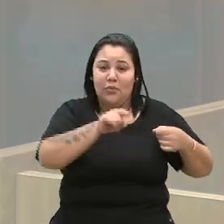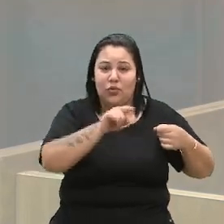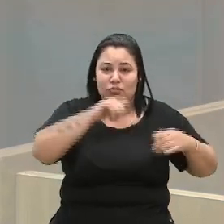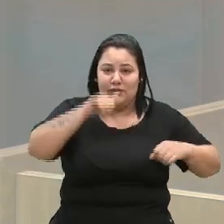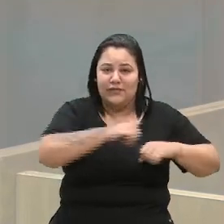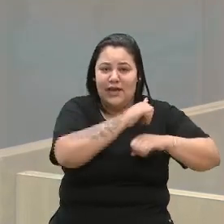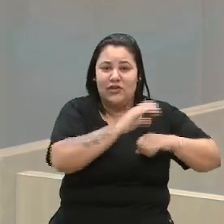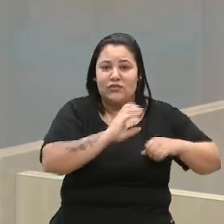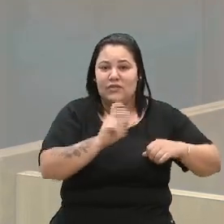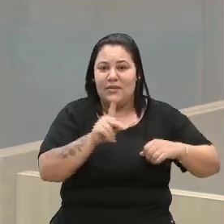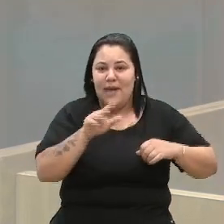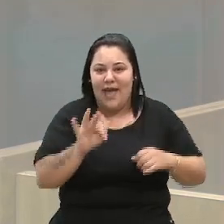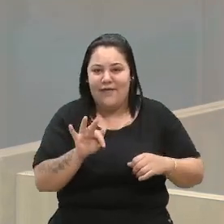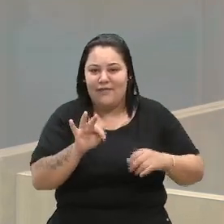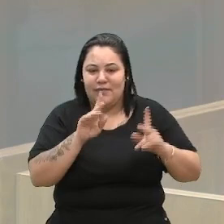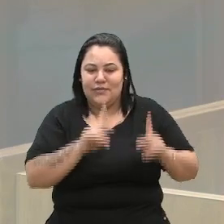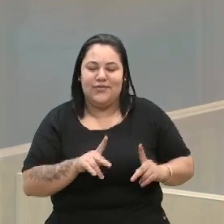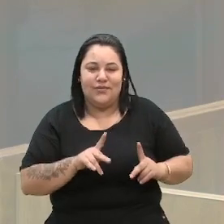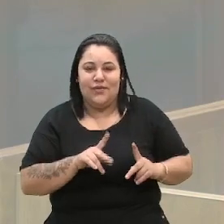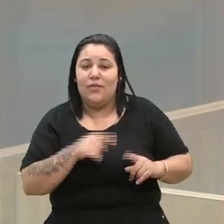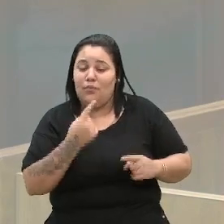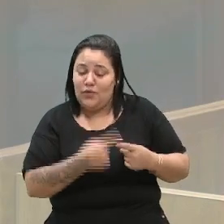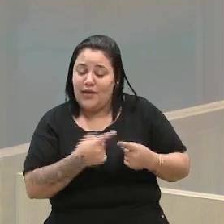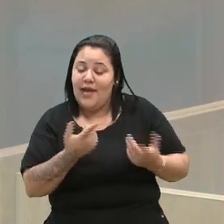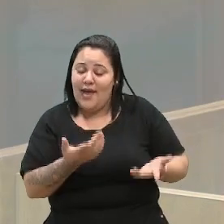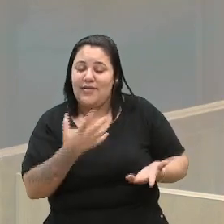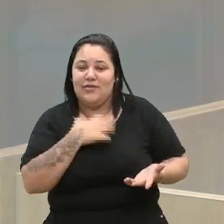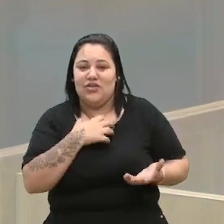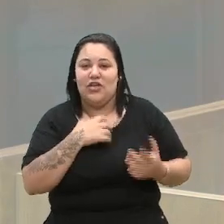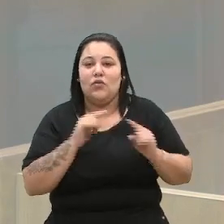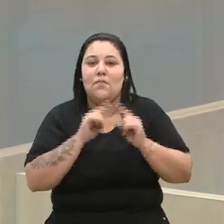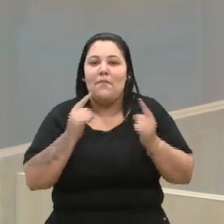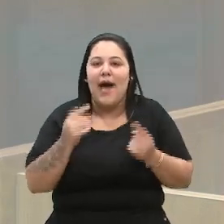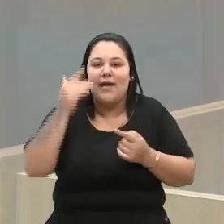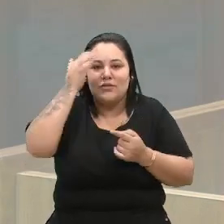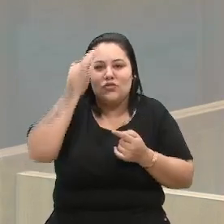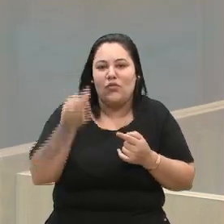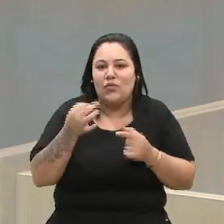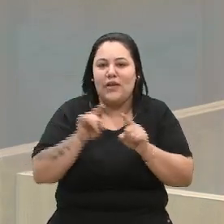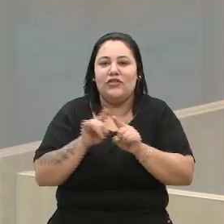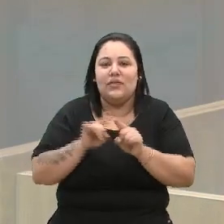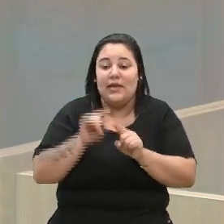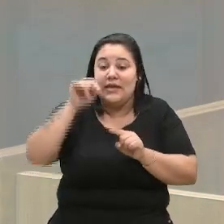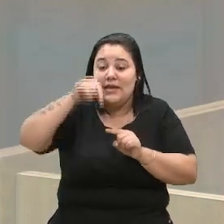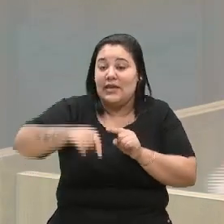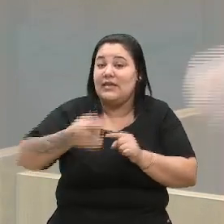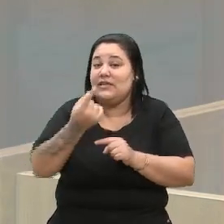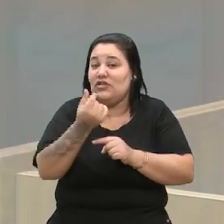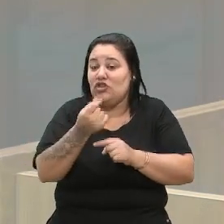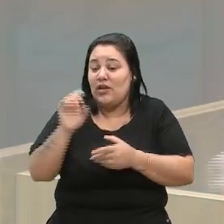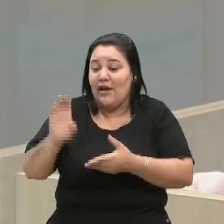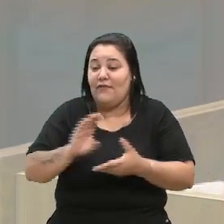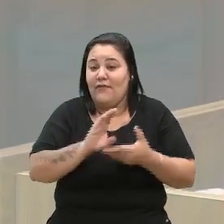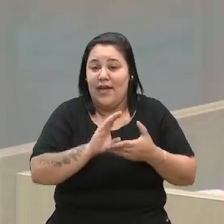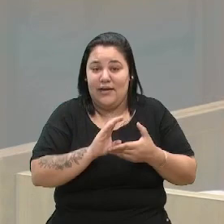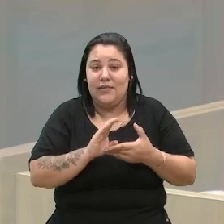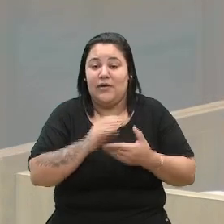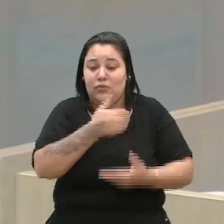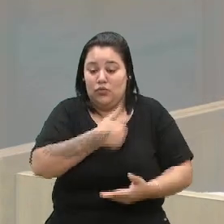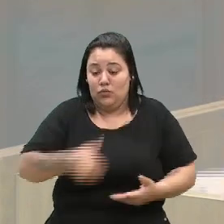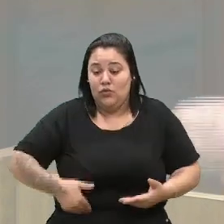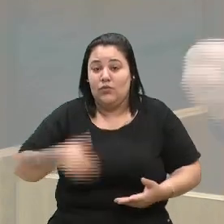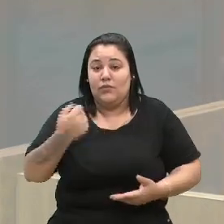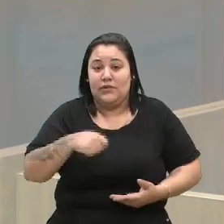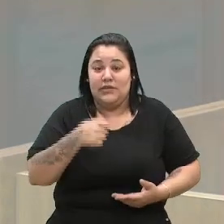porque é assim que funciona e não estava nada de errado, mas a gente entende que este dinheiro público tem que ser retornado